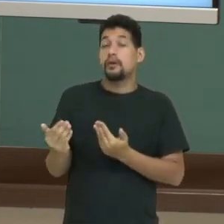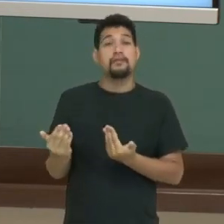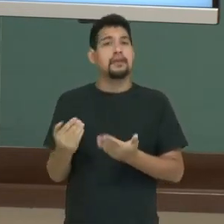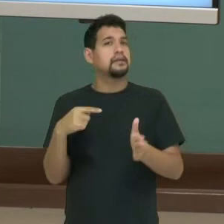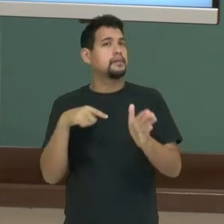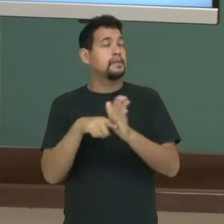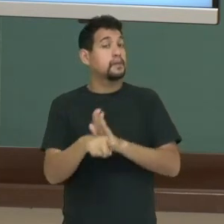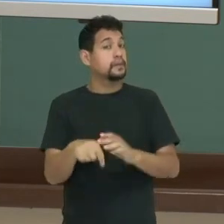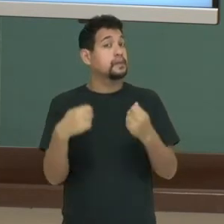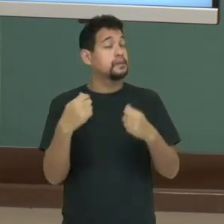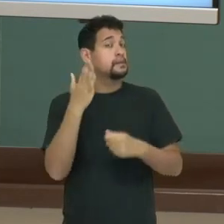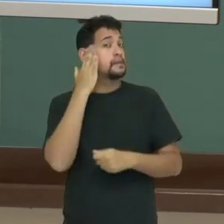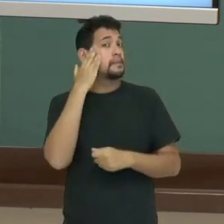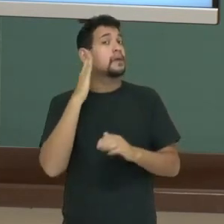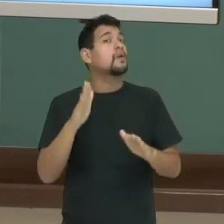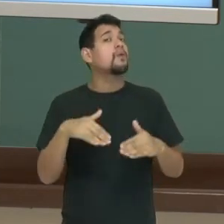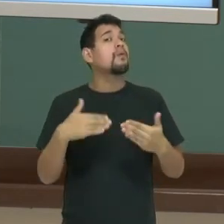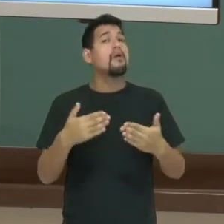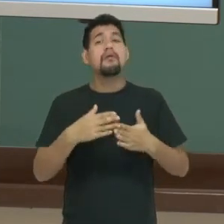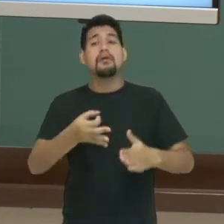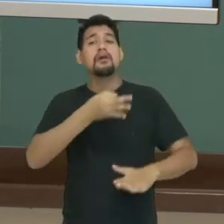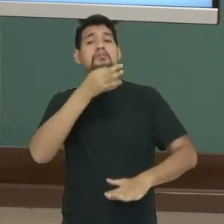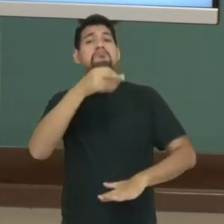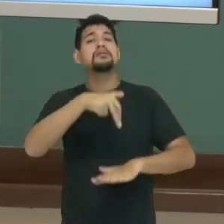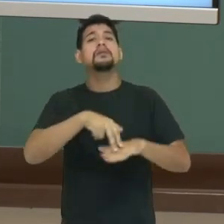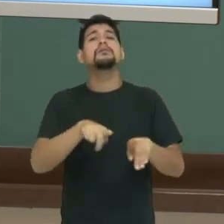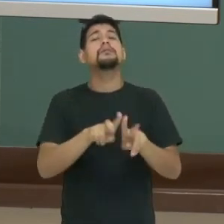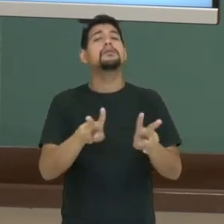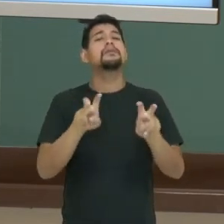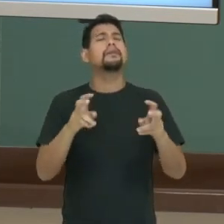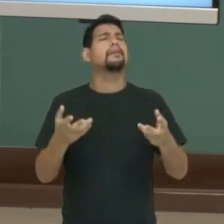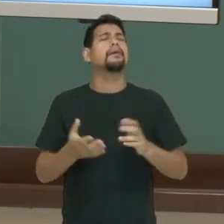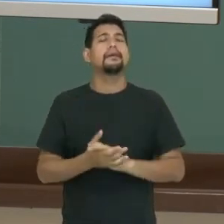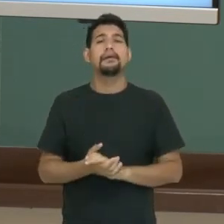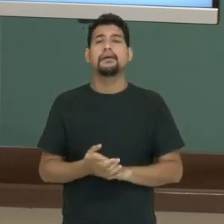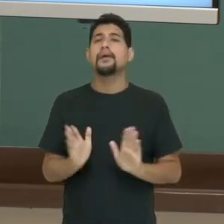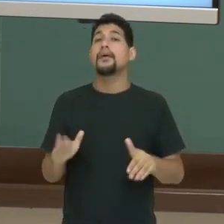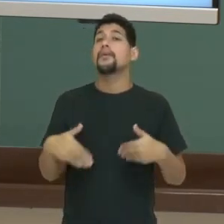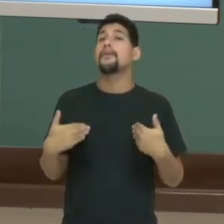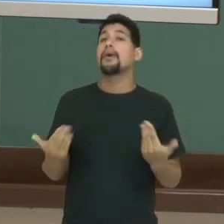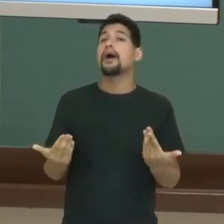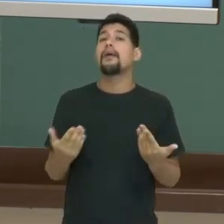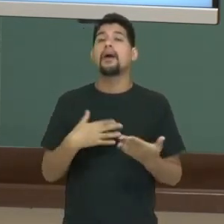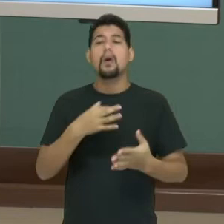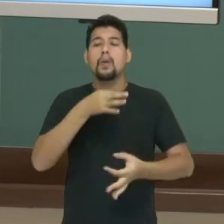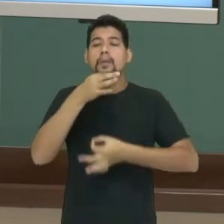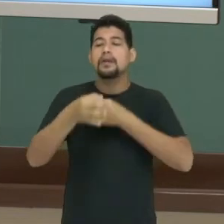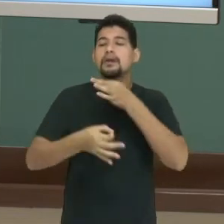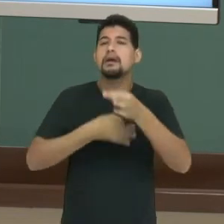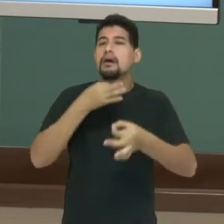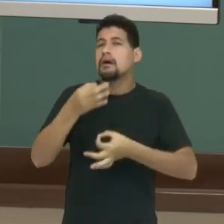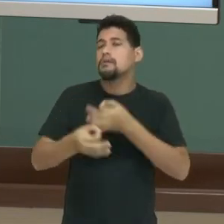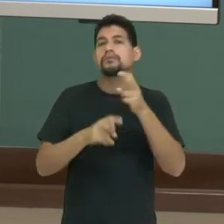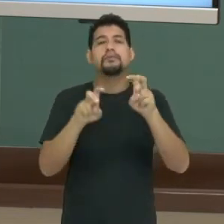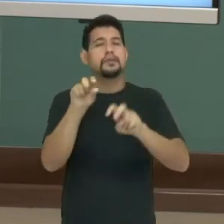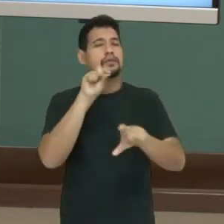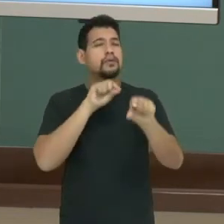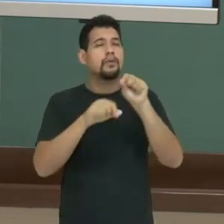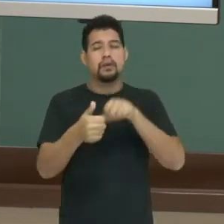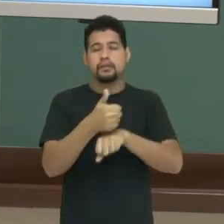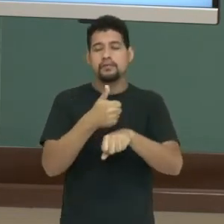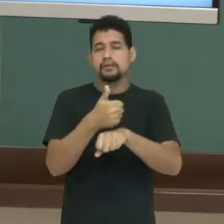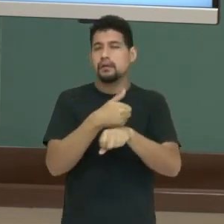pergunta deseja saber qual é a posição dele em respeito ao tema. Qual é a opinião dele sobre a escolha da